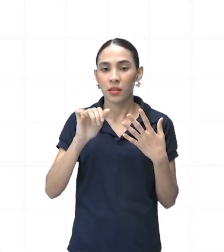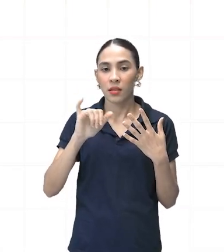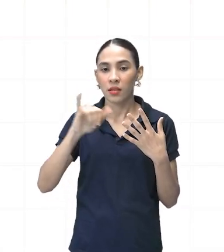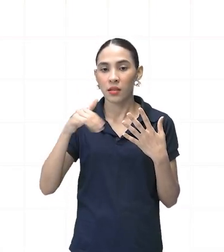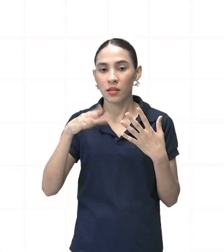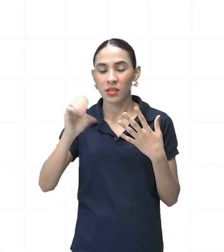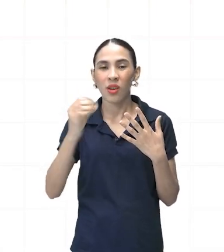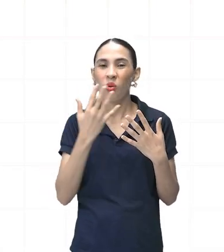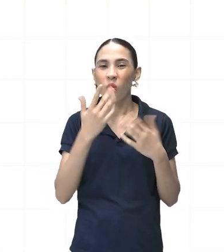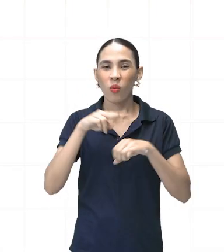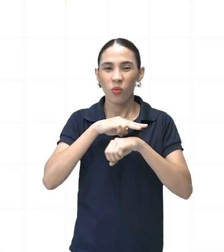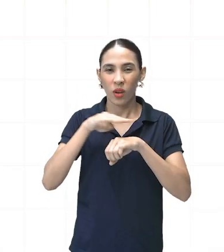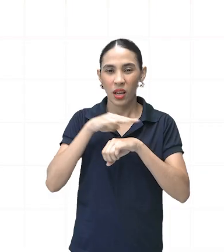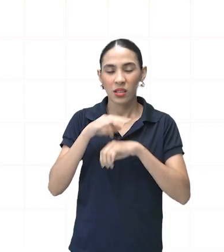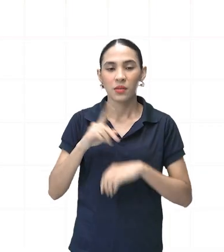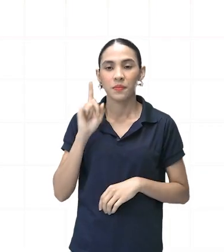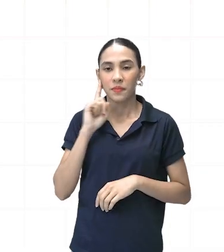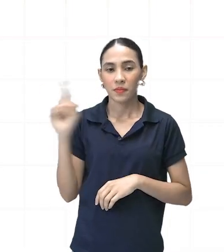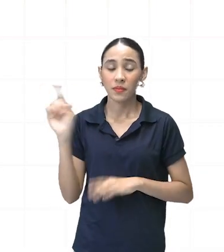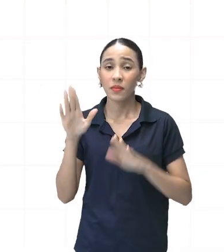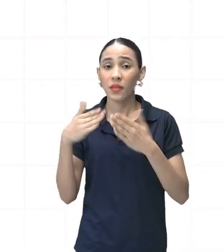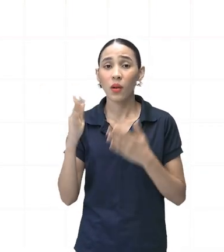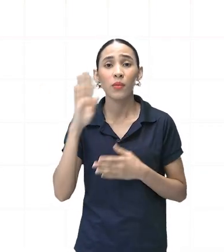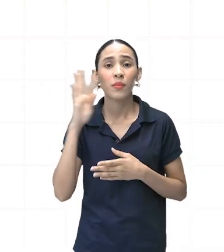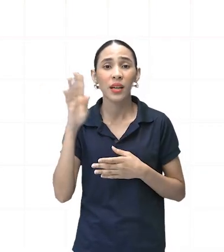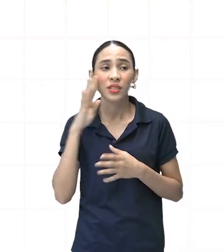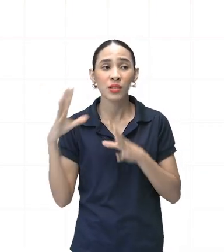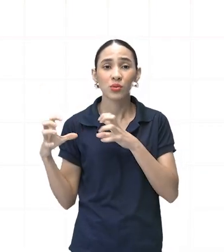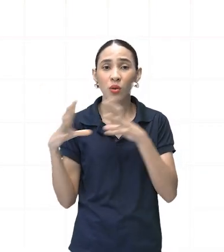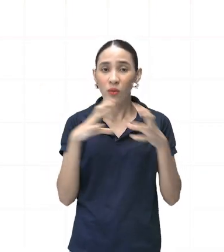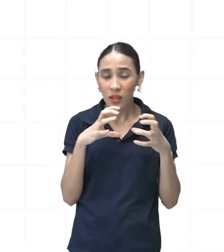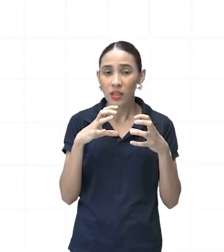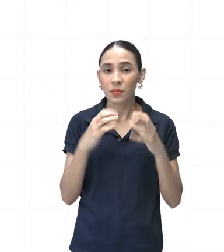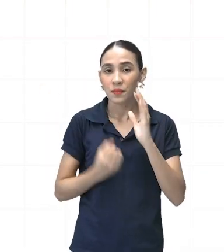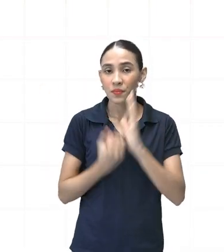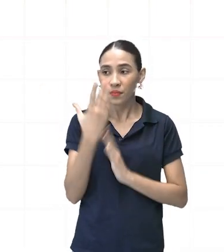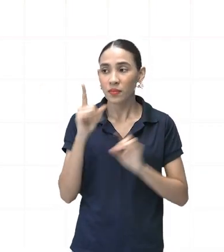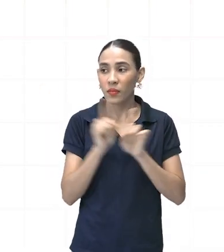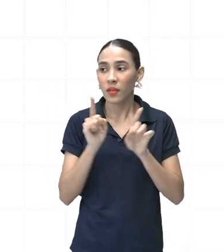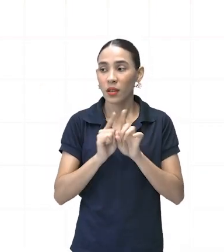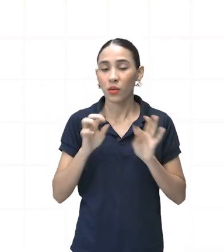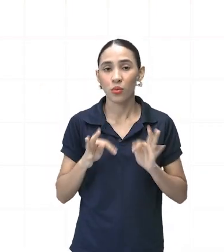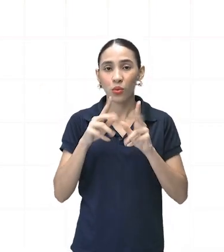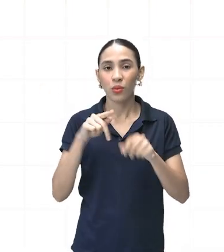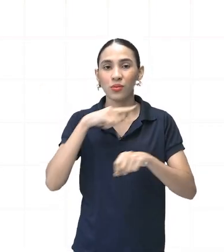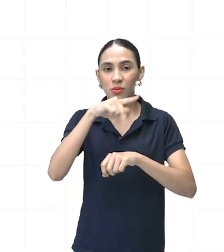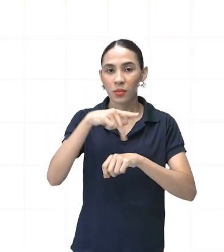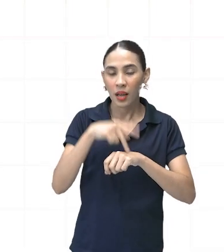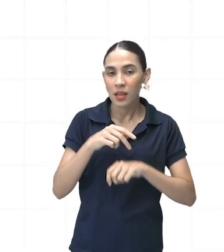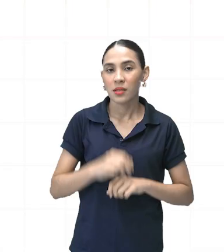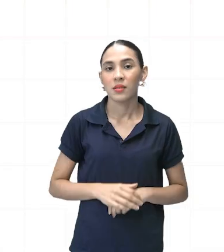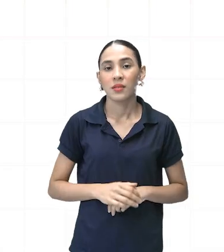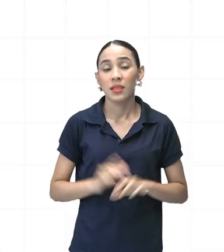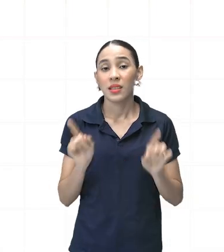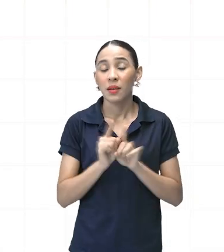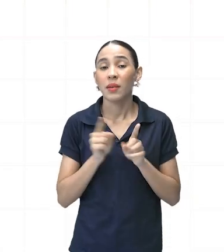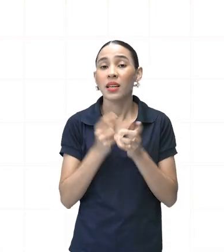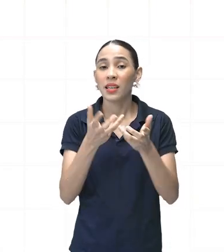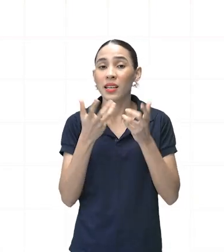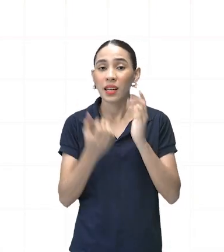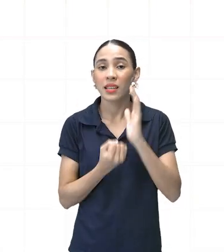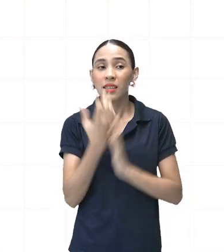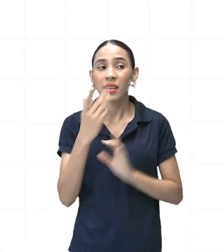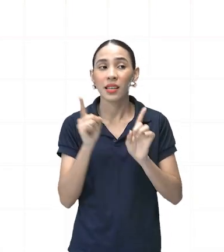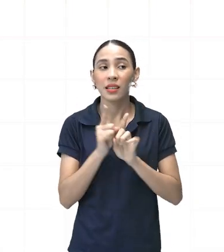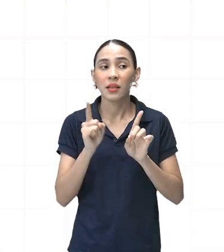região verde, tá? Então, imagine os conflitos que acabam surgindo com todos esses países, tá? E que eles querem formar